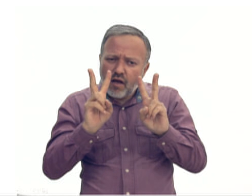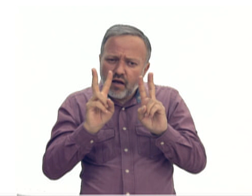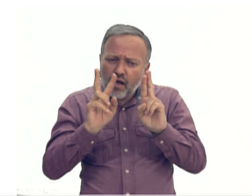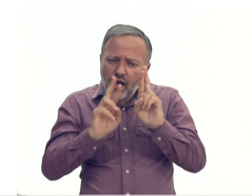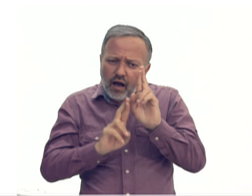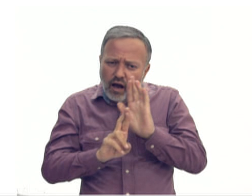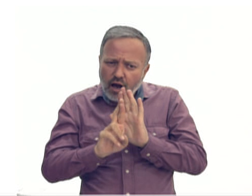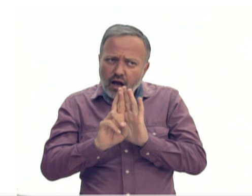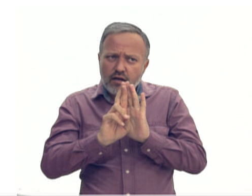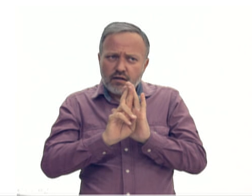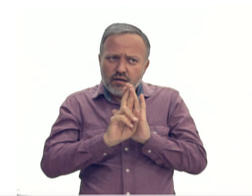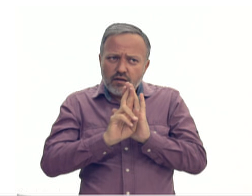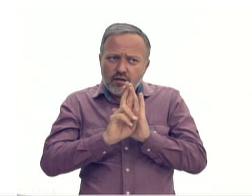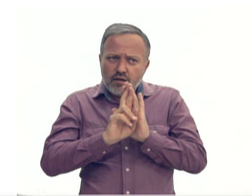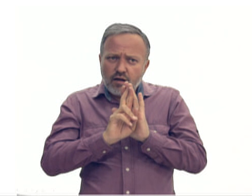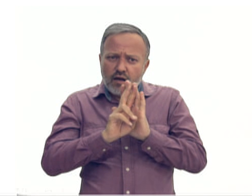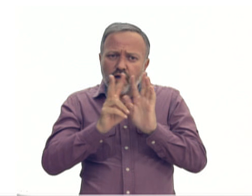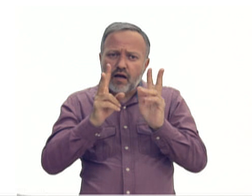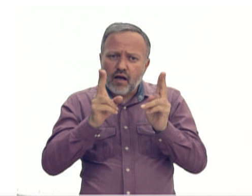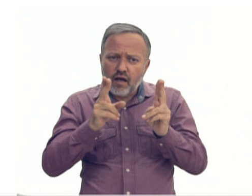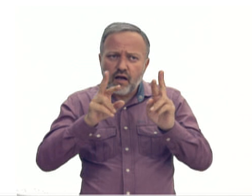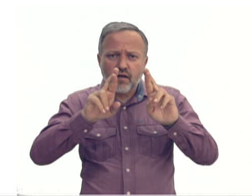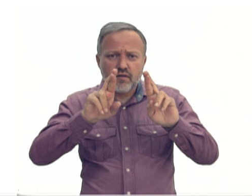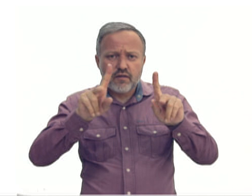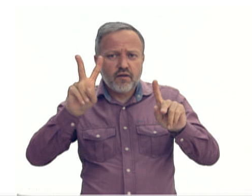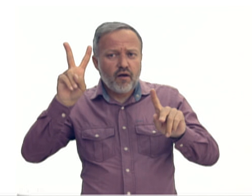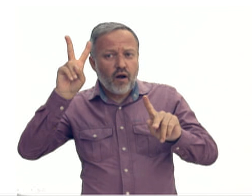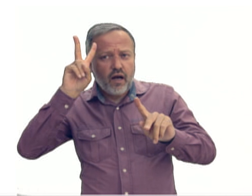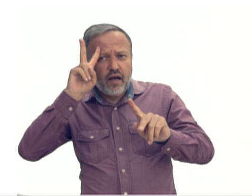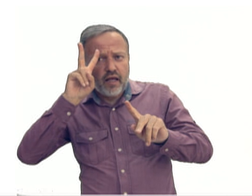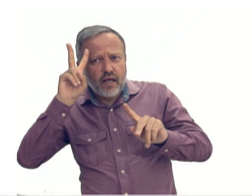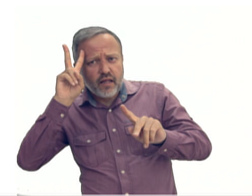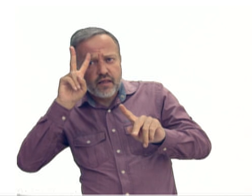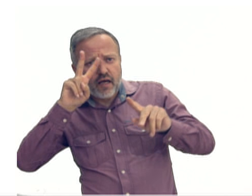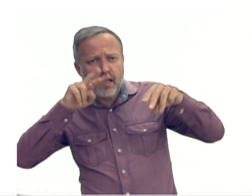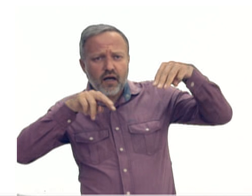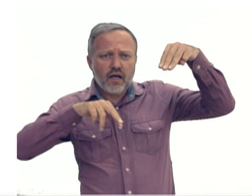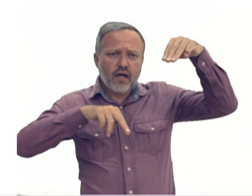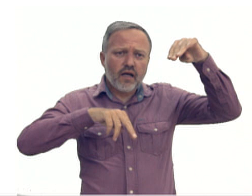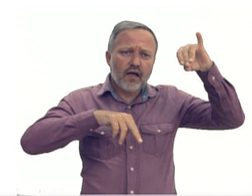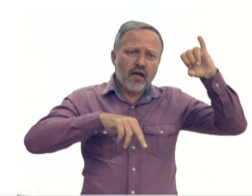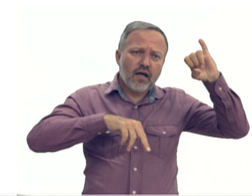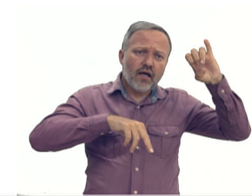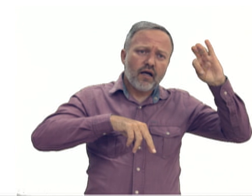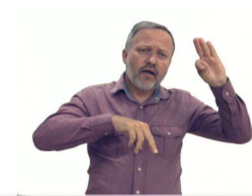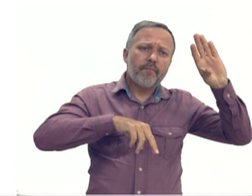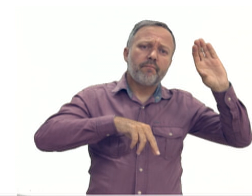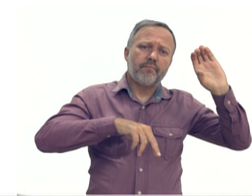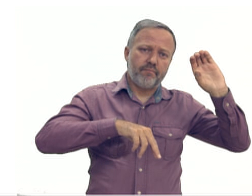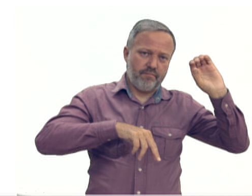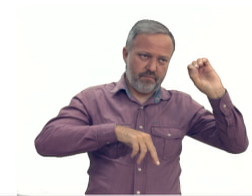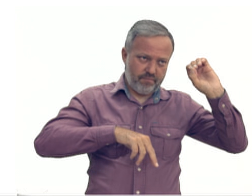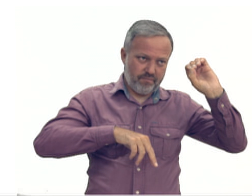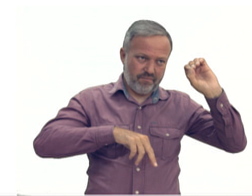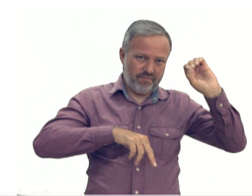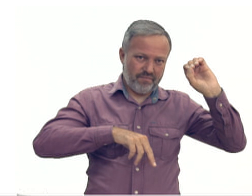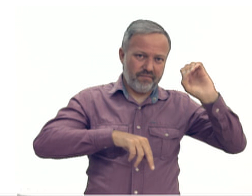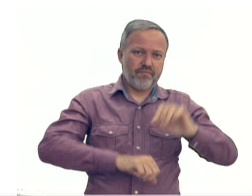e semelhanças entre lenda e mito. Lenda nós vimos na aula passada, lembram?